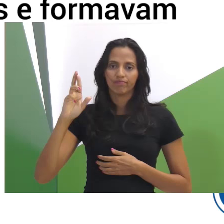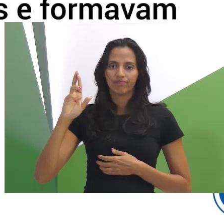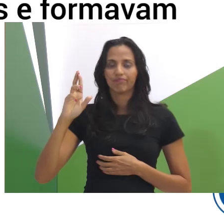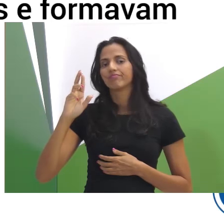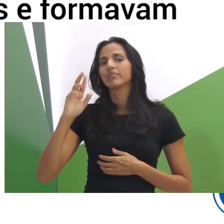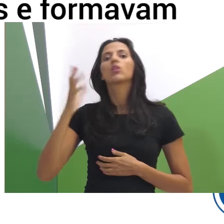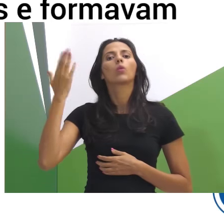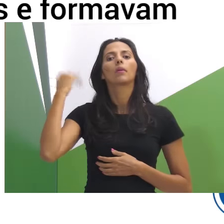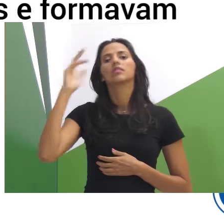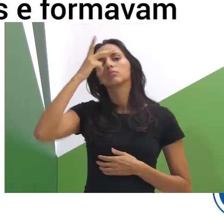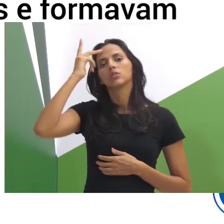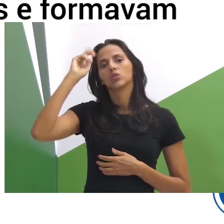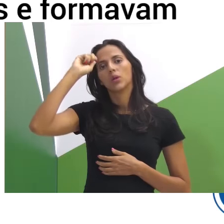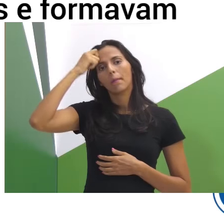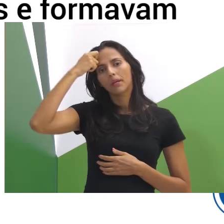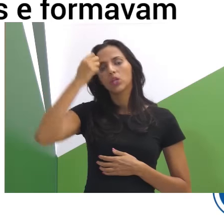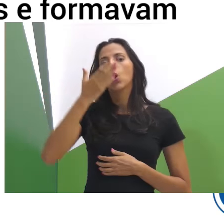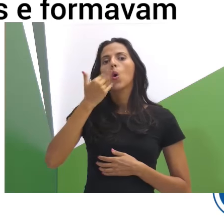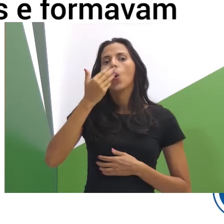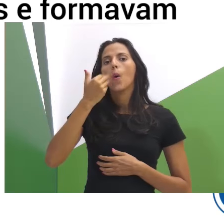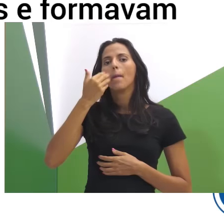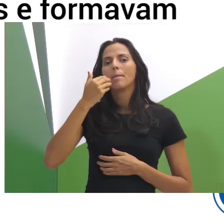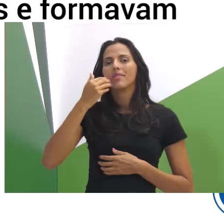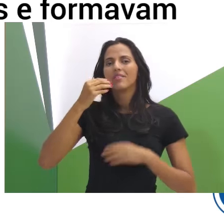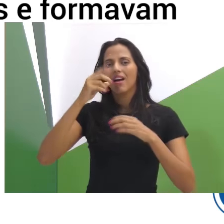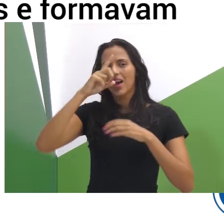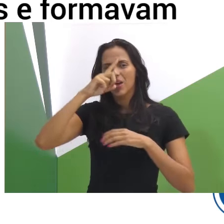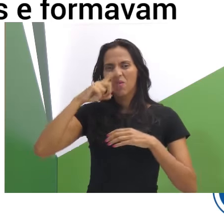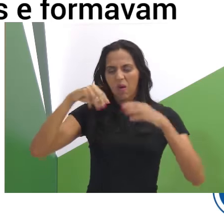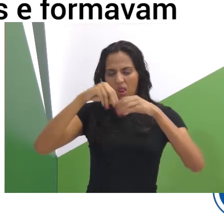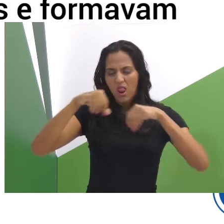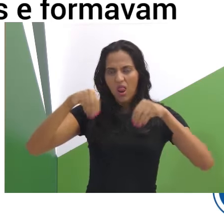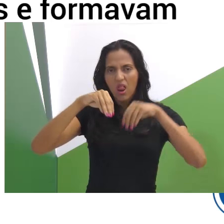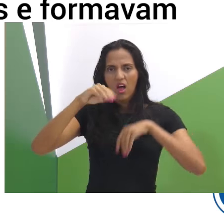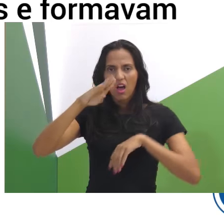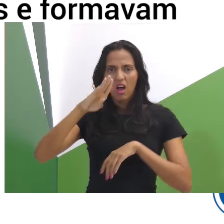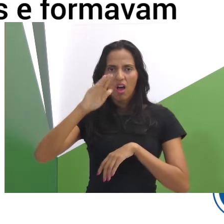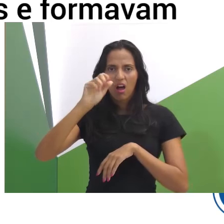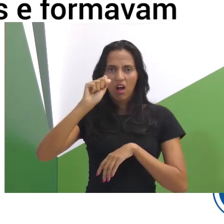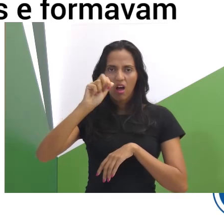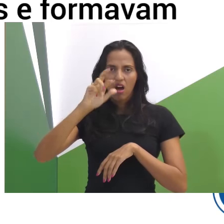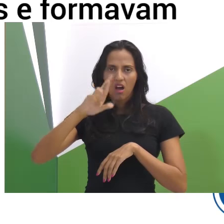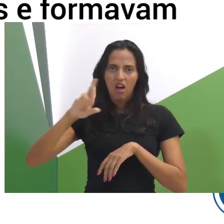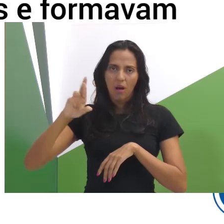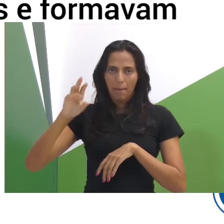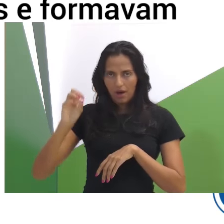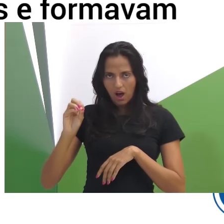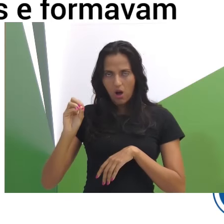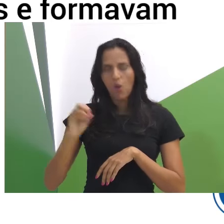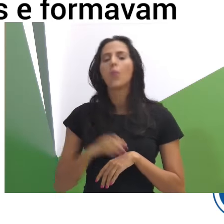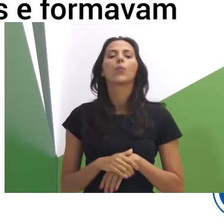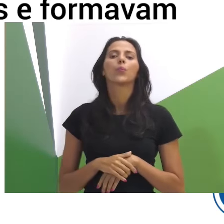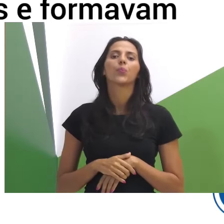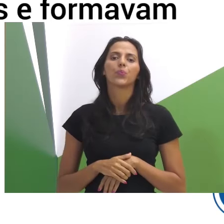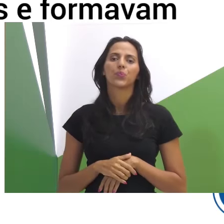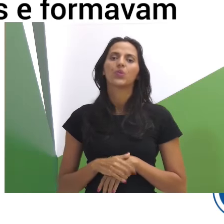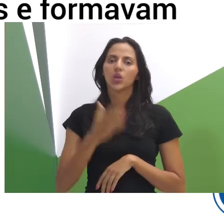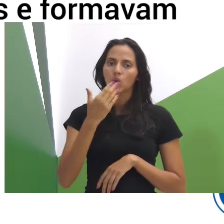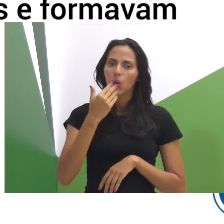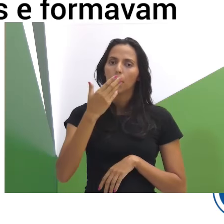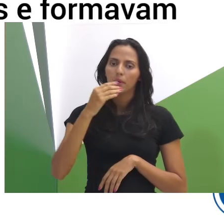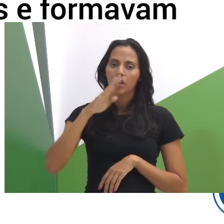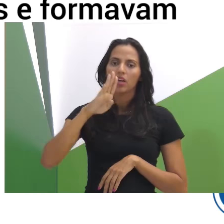barro, e aí sofriam o castigo da máscara de Flandres, que era colocado na sua boca. Mas o comer barro, ele tem